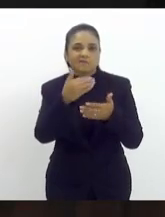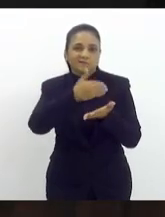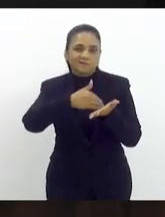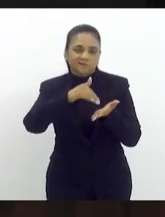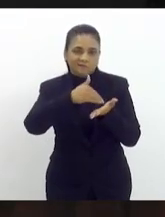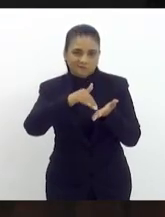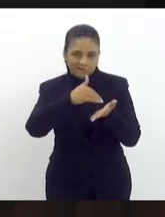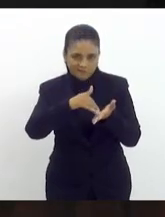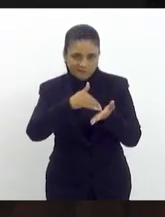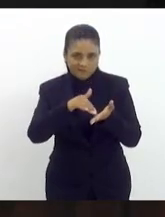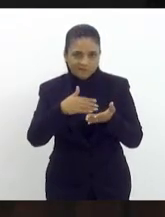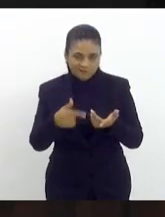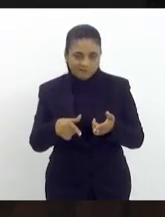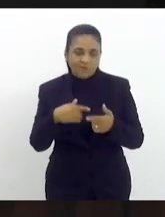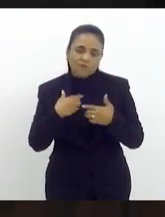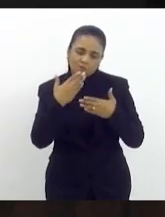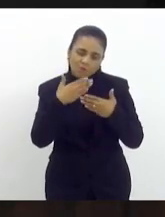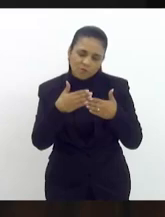trabalhos, por favor.